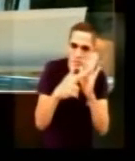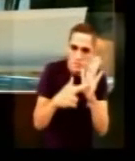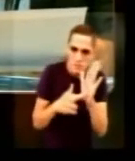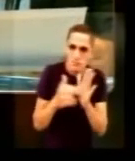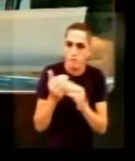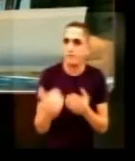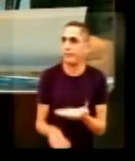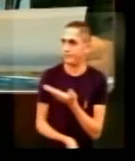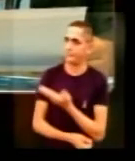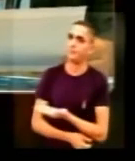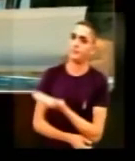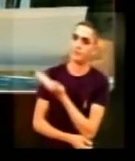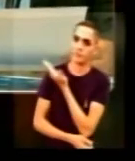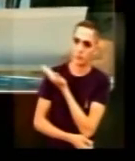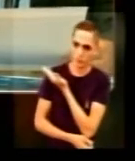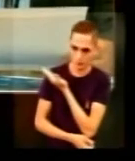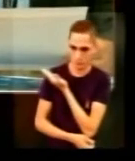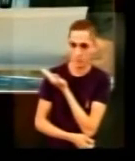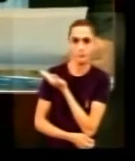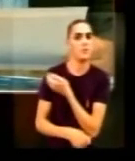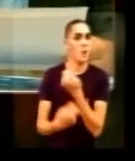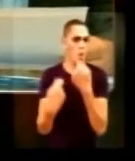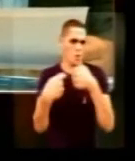é necessário o